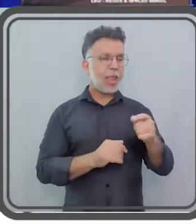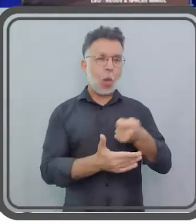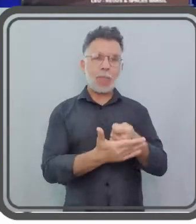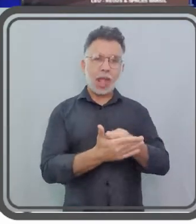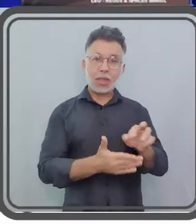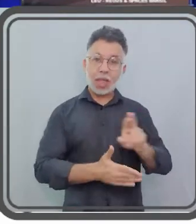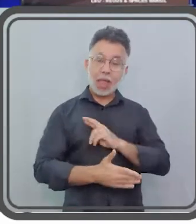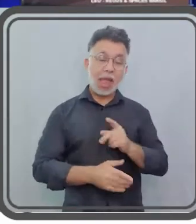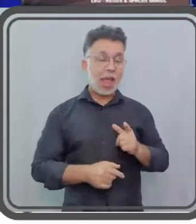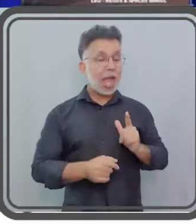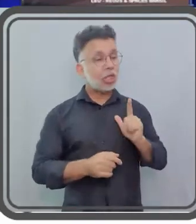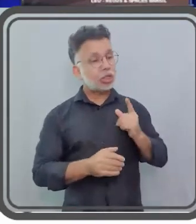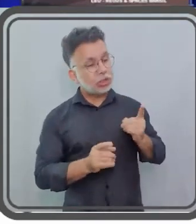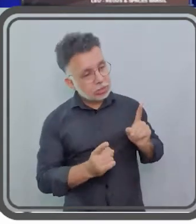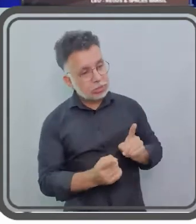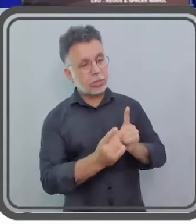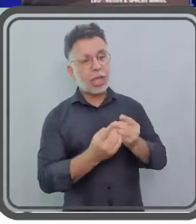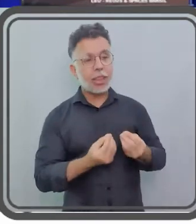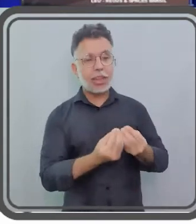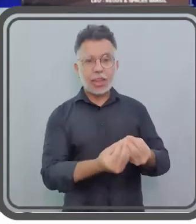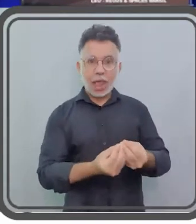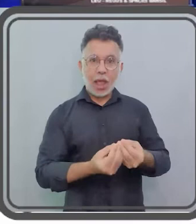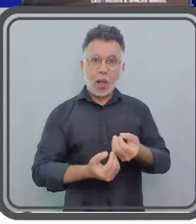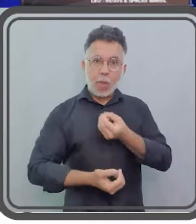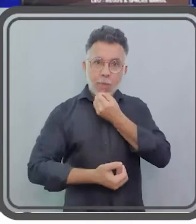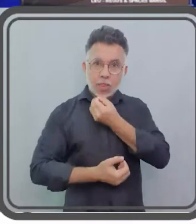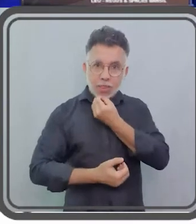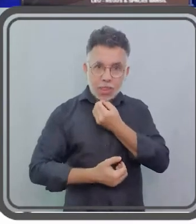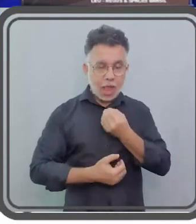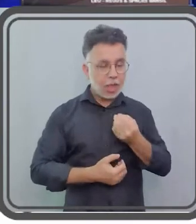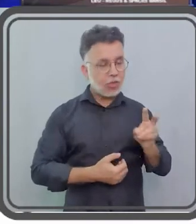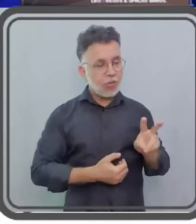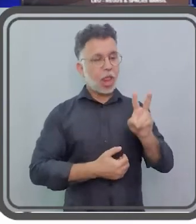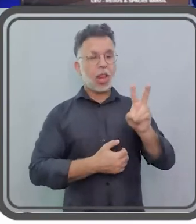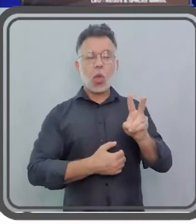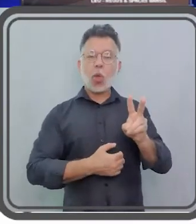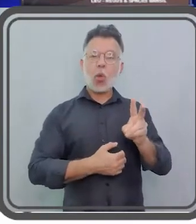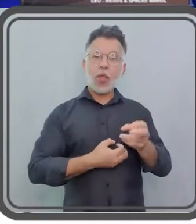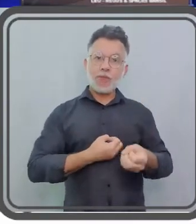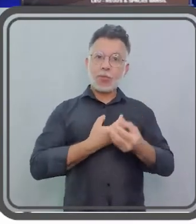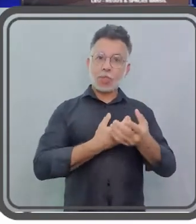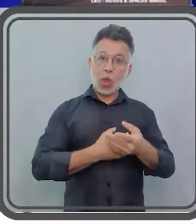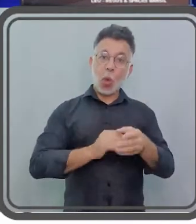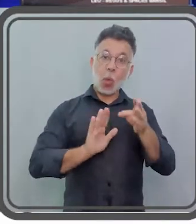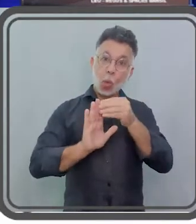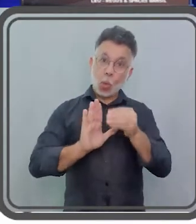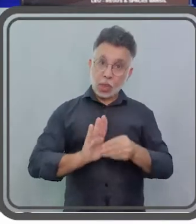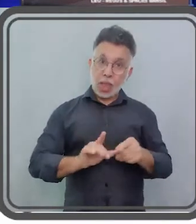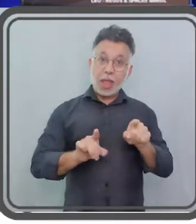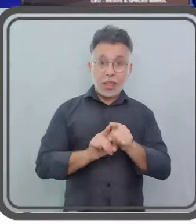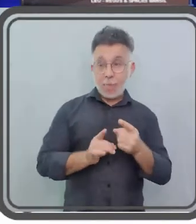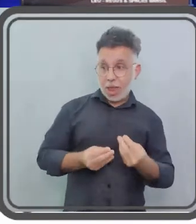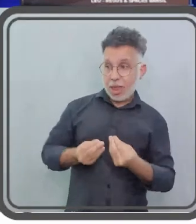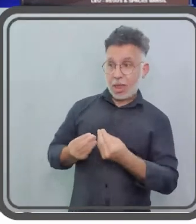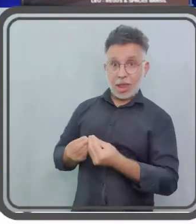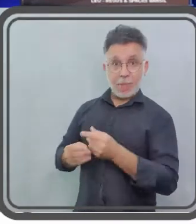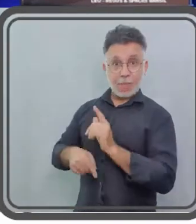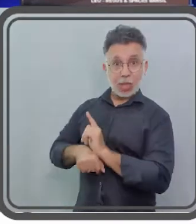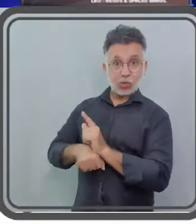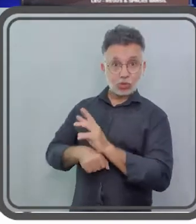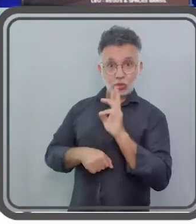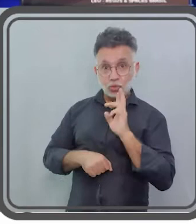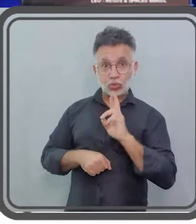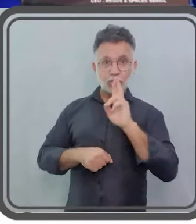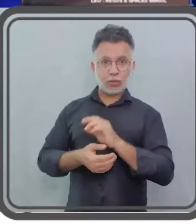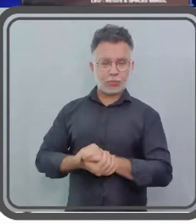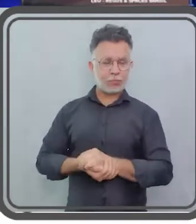gente está presente para trazer valor, informação, conteúdo e, ao mesmo tempo, informação para o gestor. Me